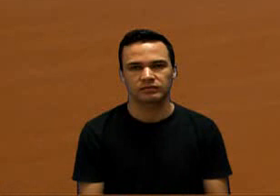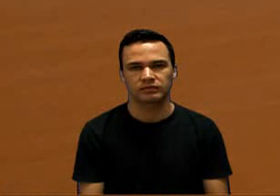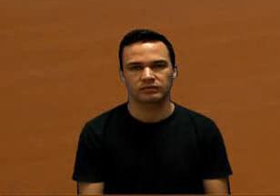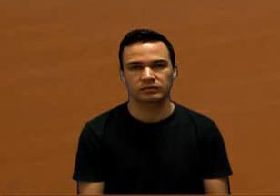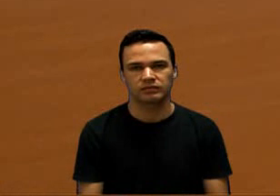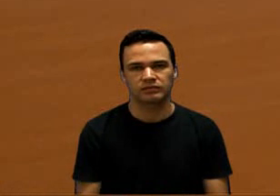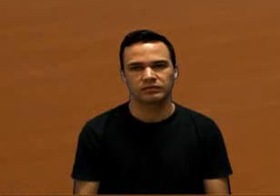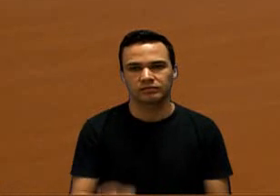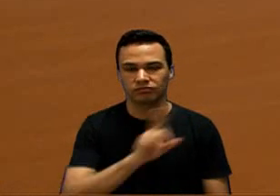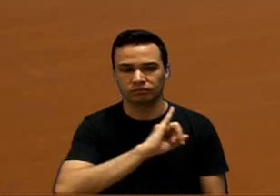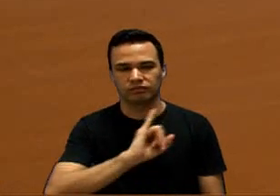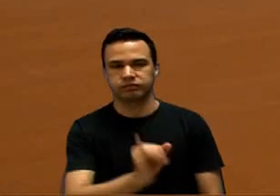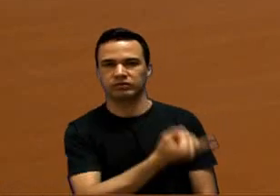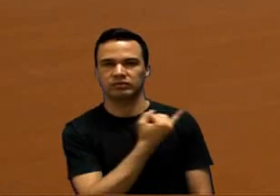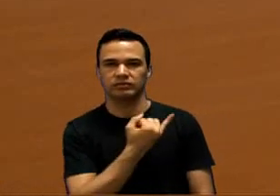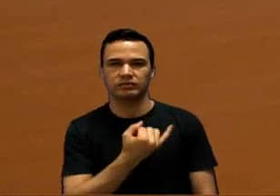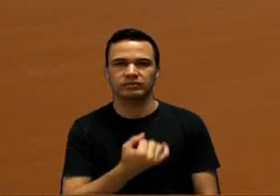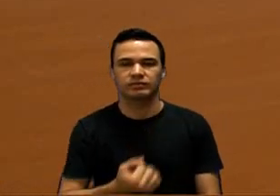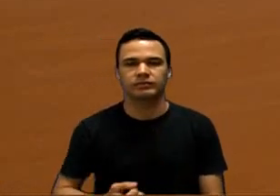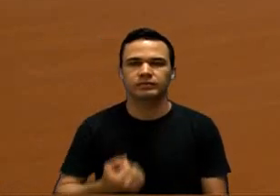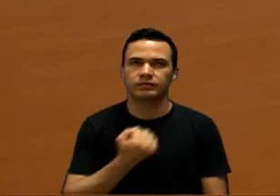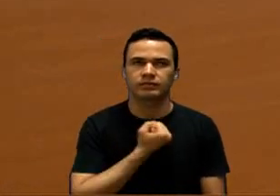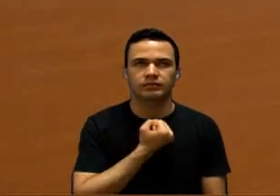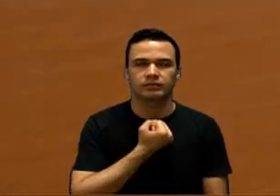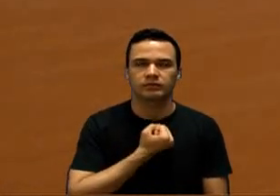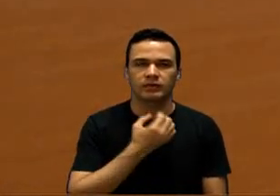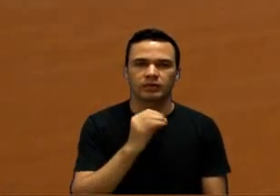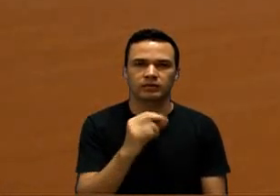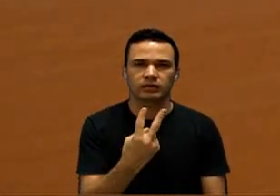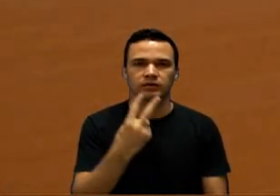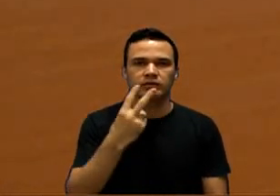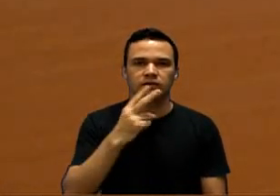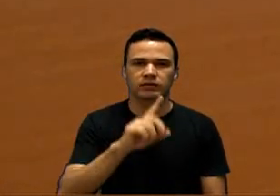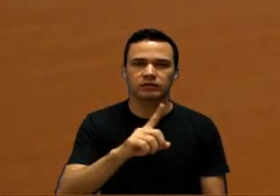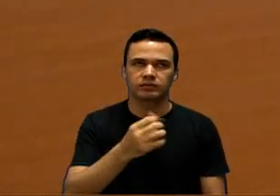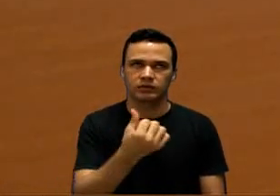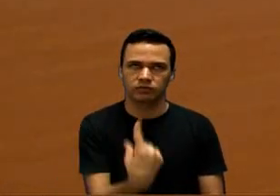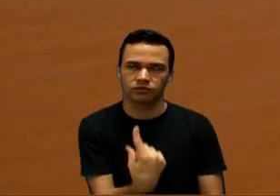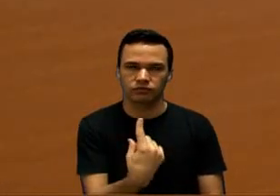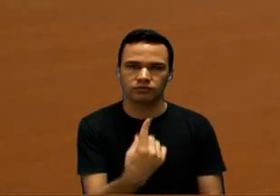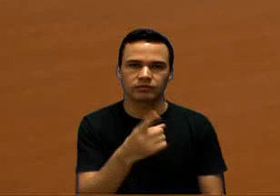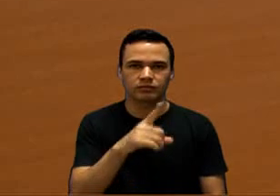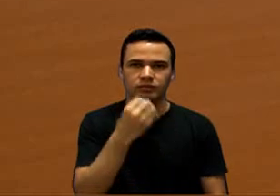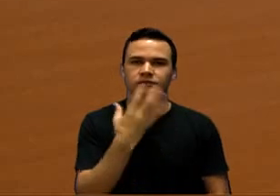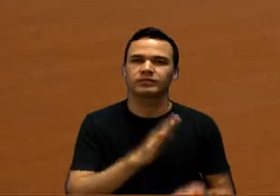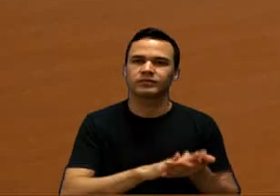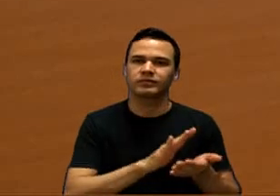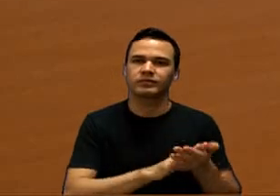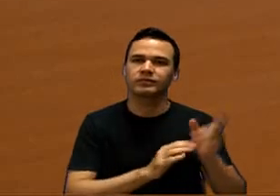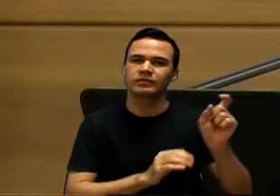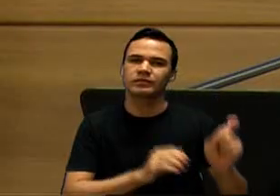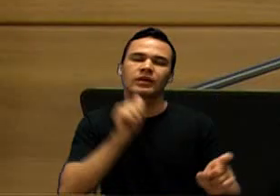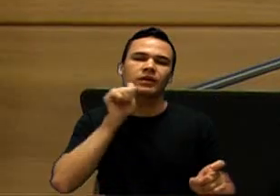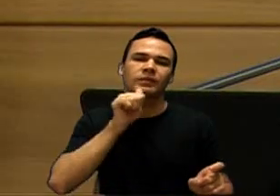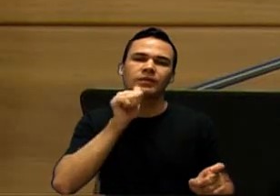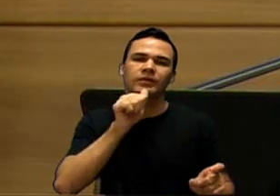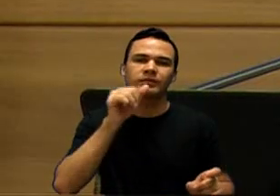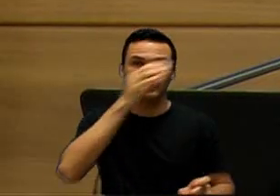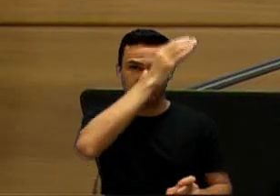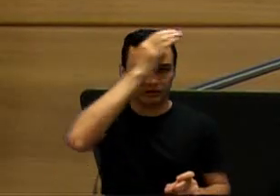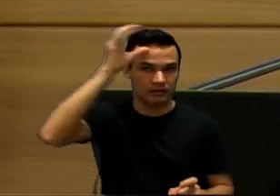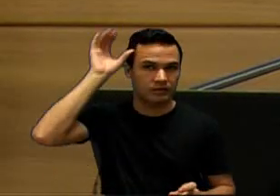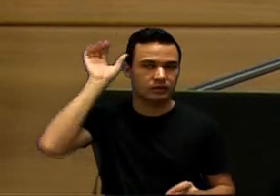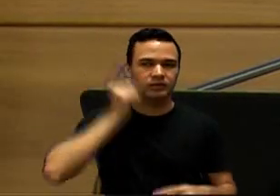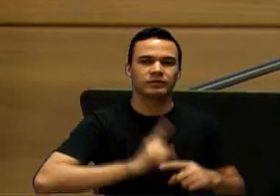um oportunismo. Requerimento 0261. Voto de congratulações com a senhora Cíntia de Almeida